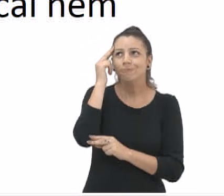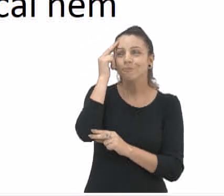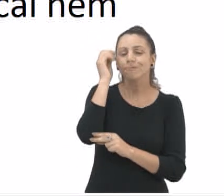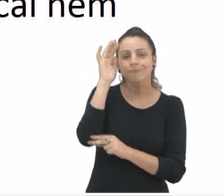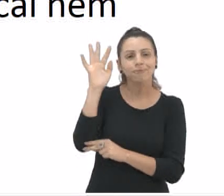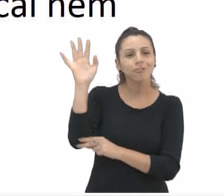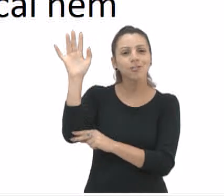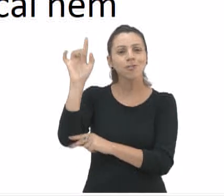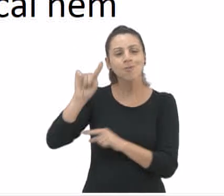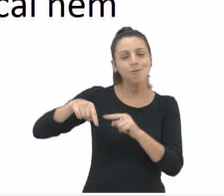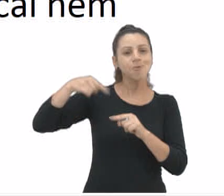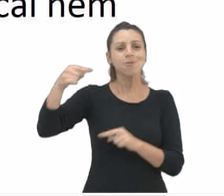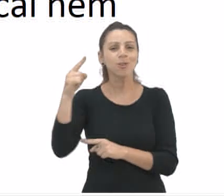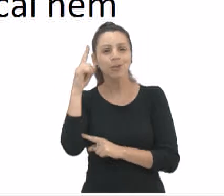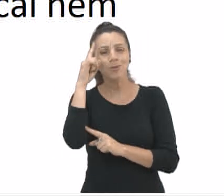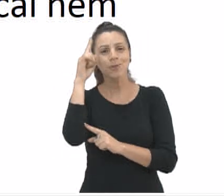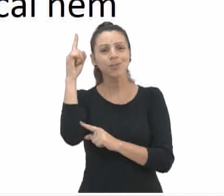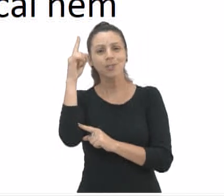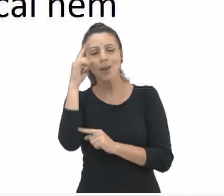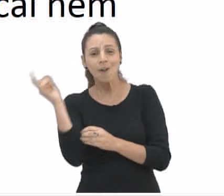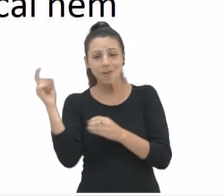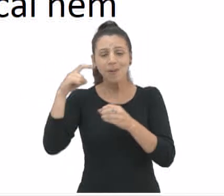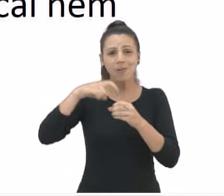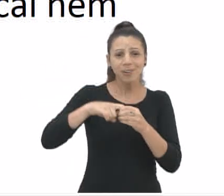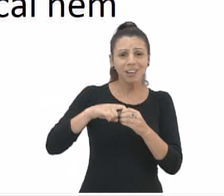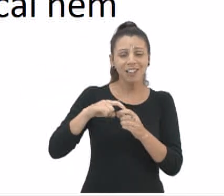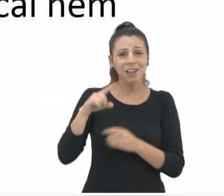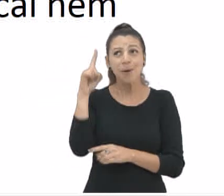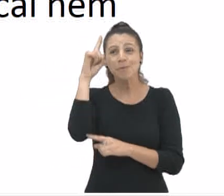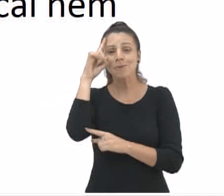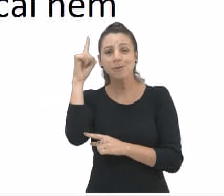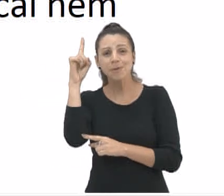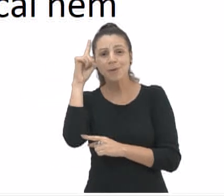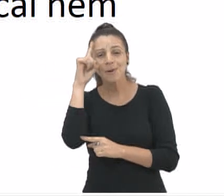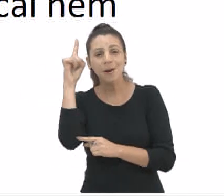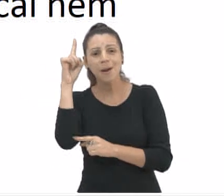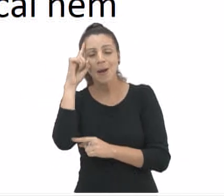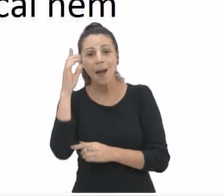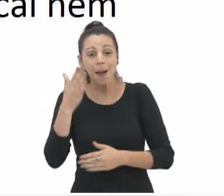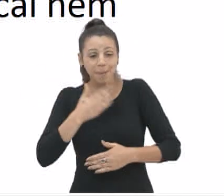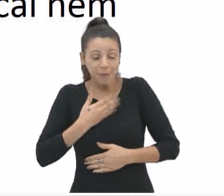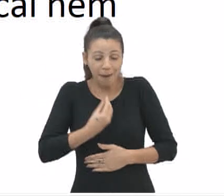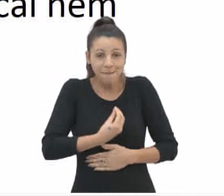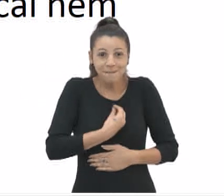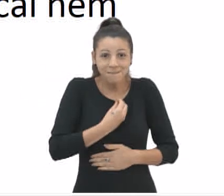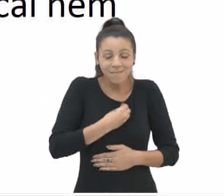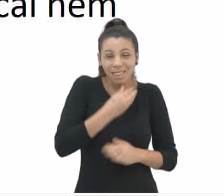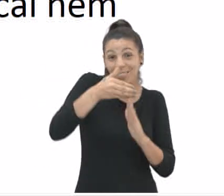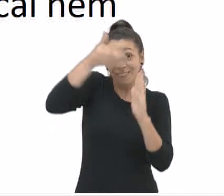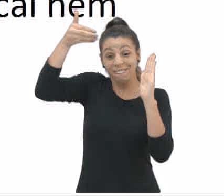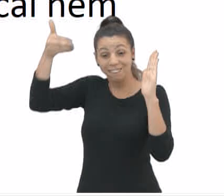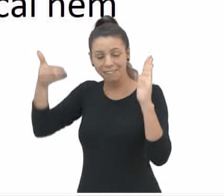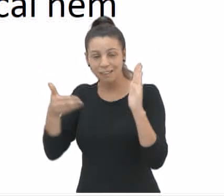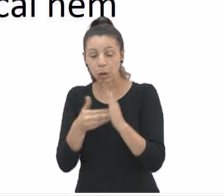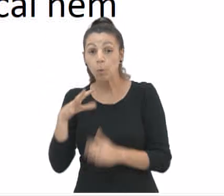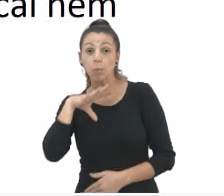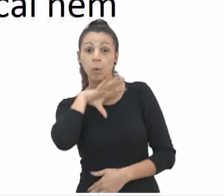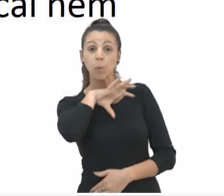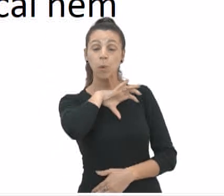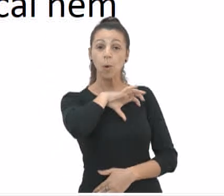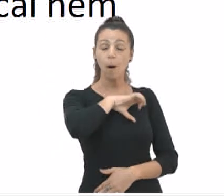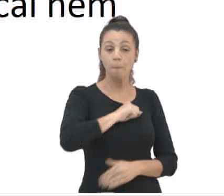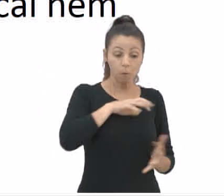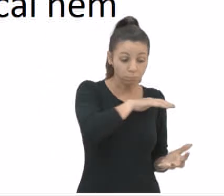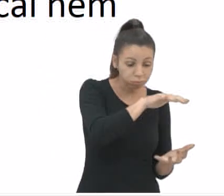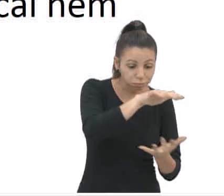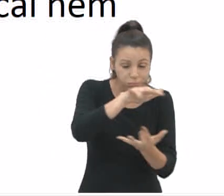seguinte viria. Os dias seguintes seriam mais tarde a minha vida inteira. O amor pelo